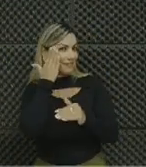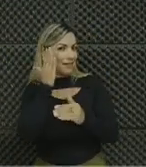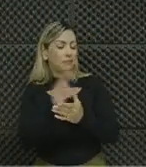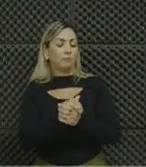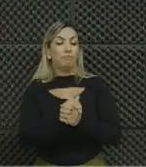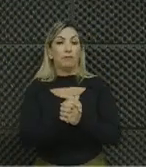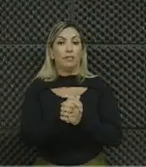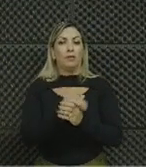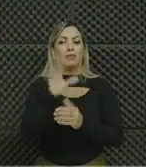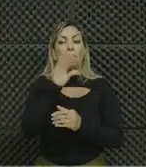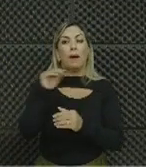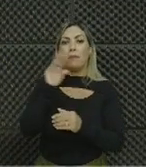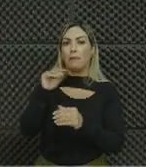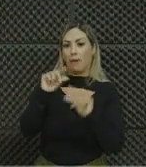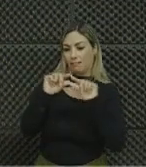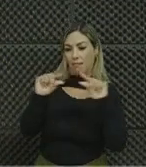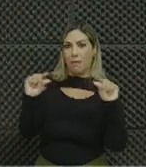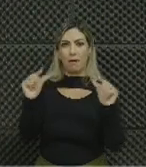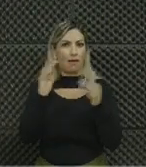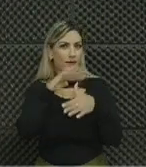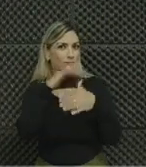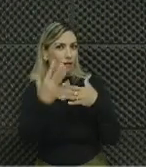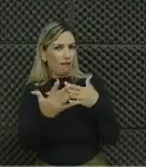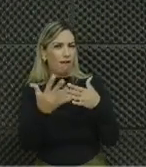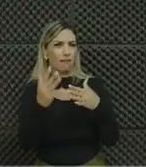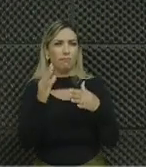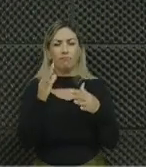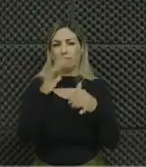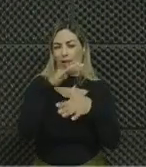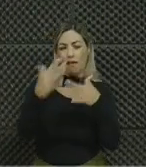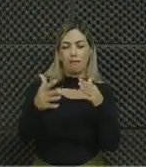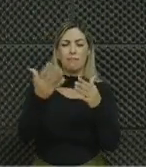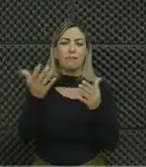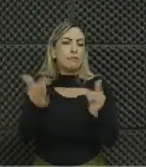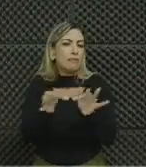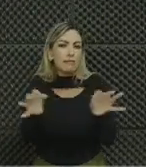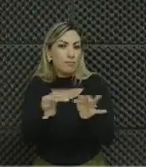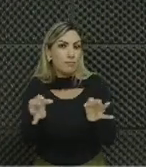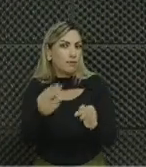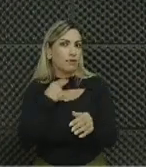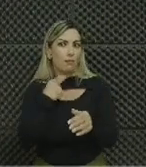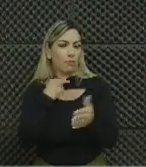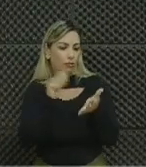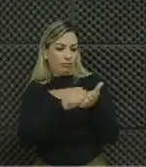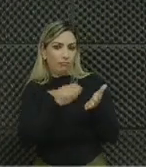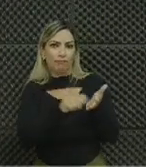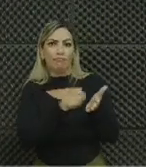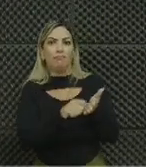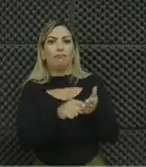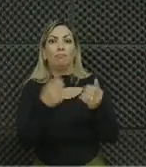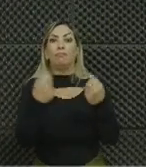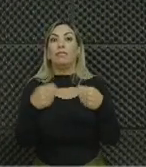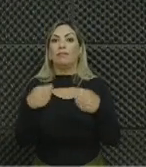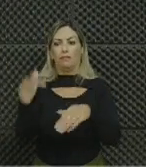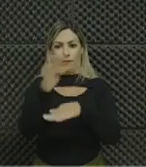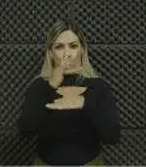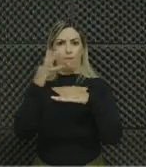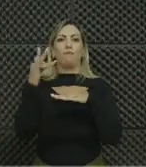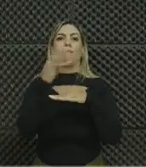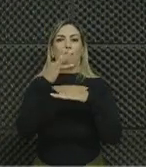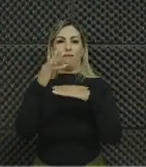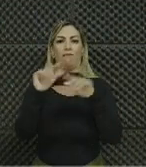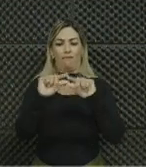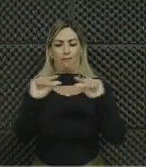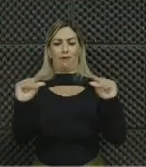essas expressões não devem aparecer no seu texto, porque nós precisamos usar a modalidade